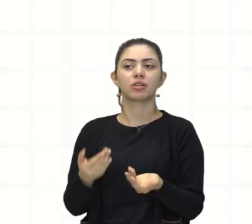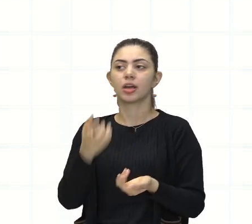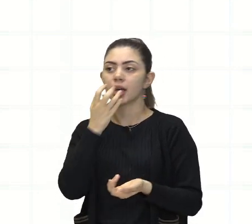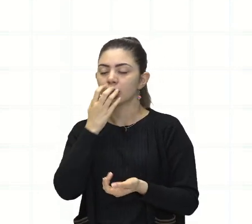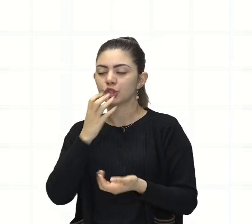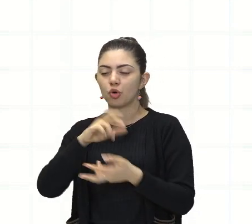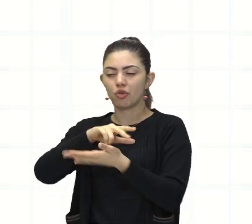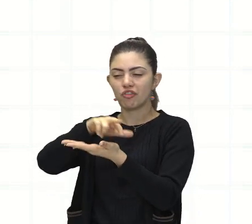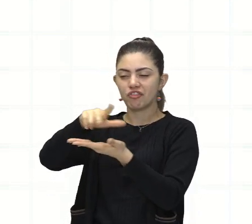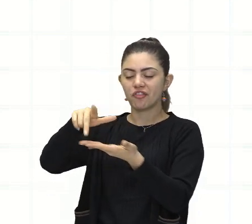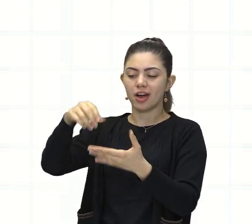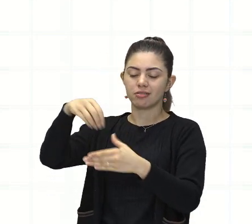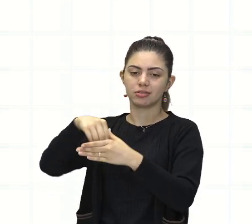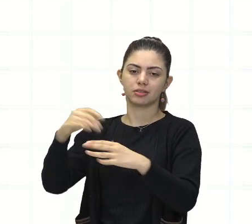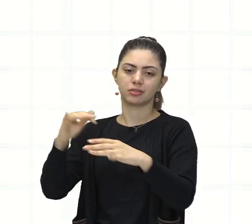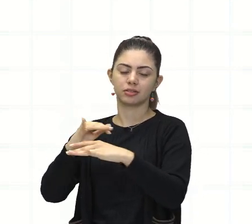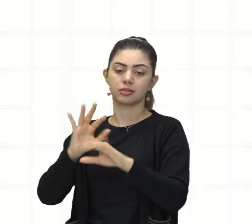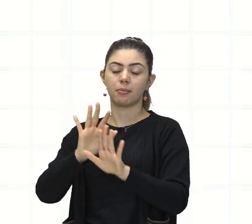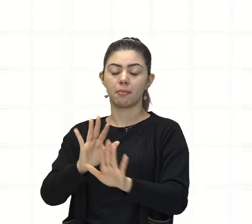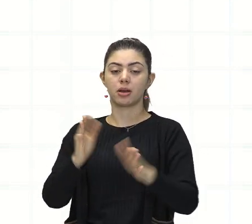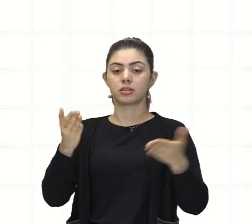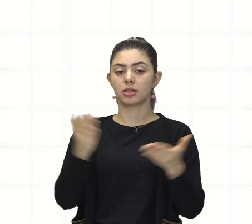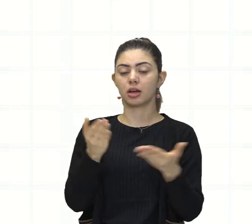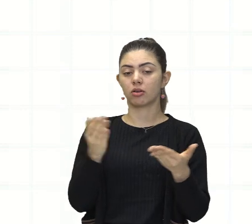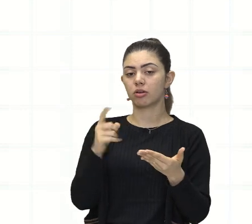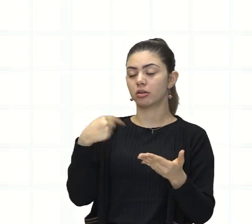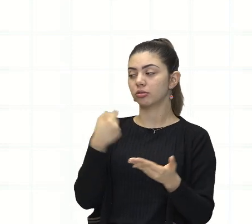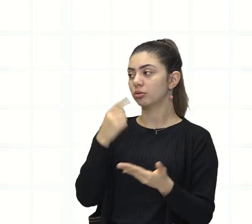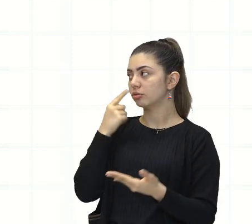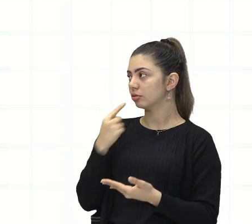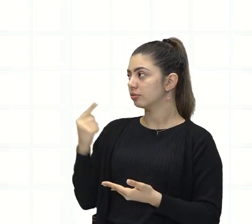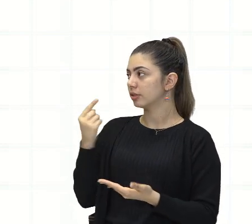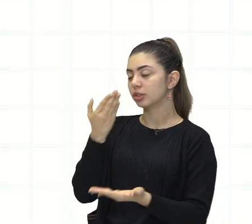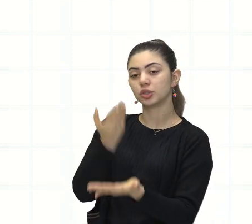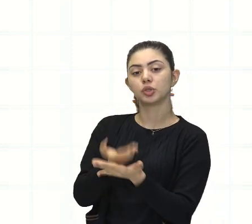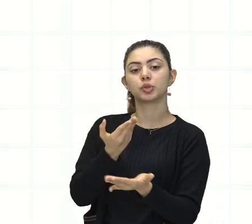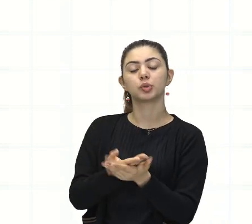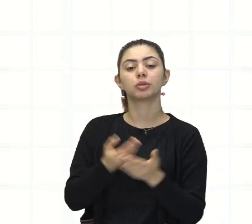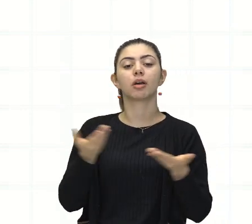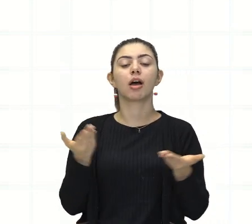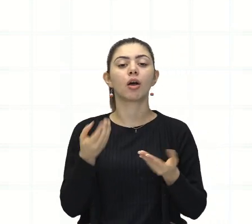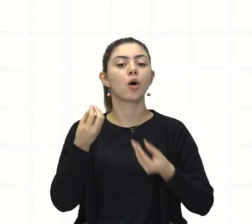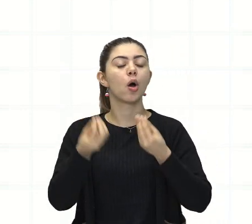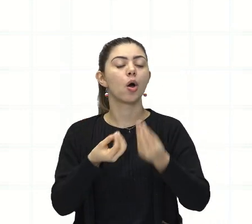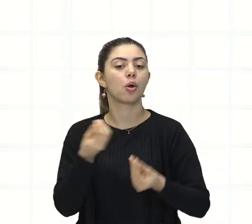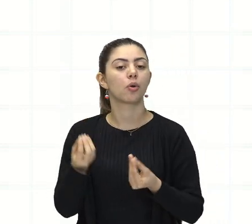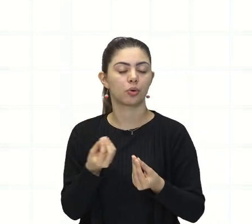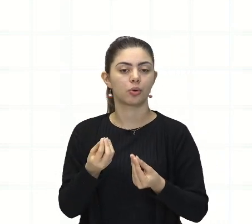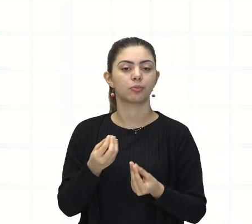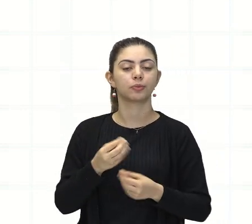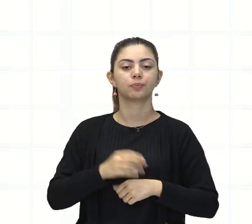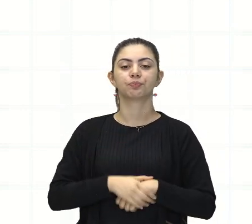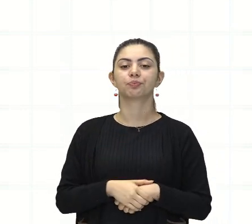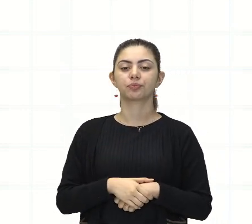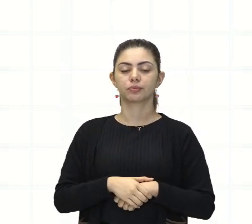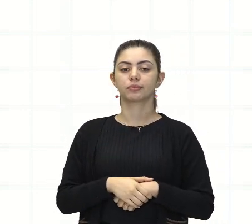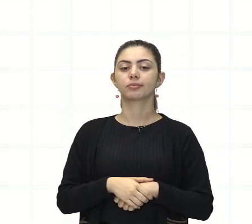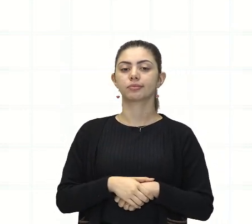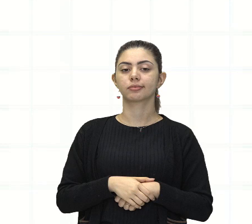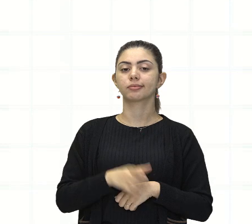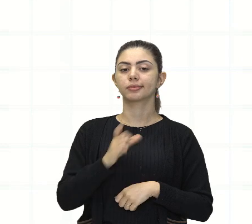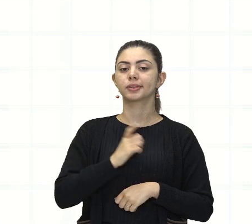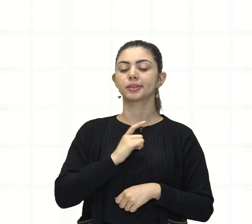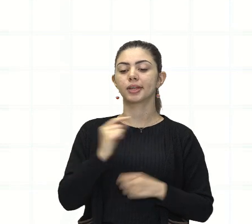mas nesse contexto a gente observa que nesse caso aqui, nós estamos aí,